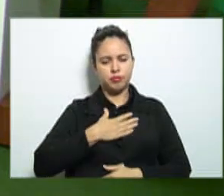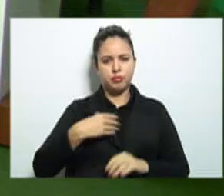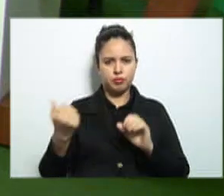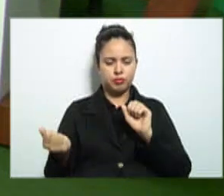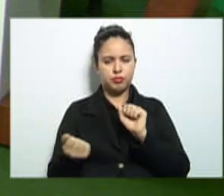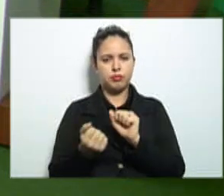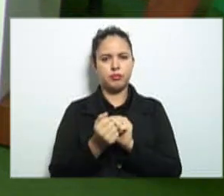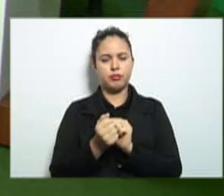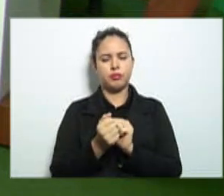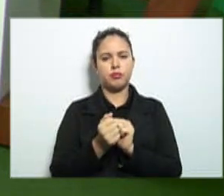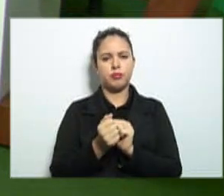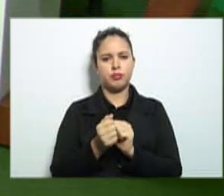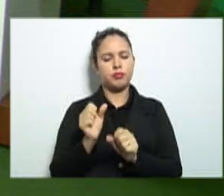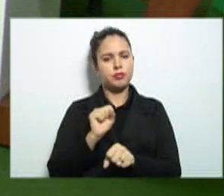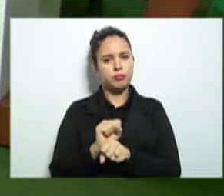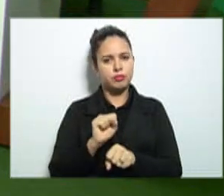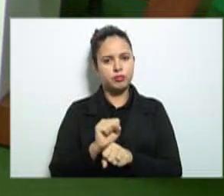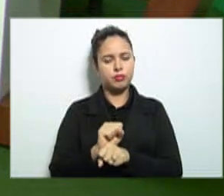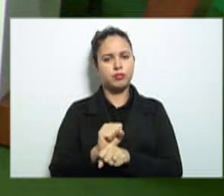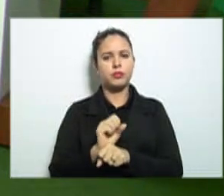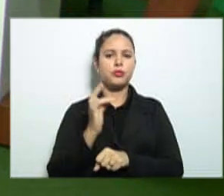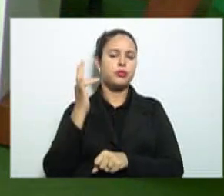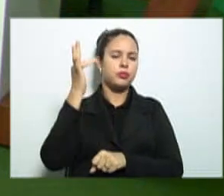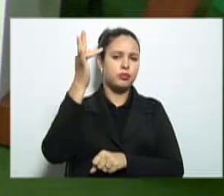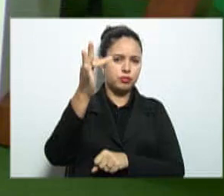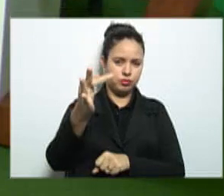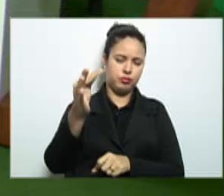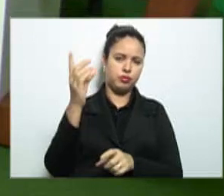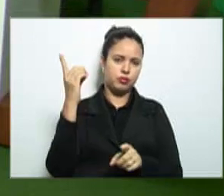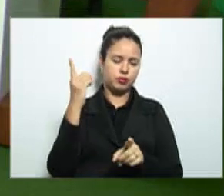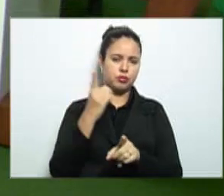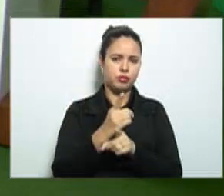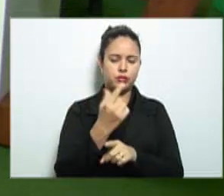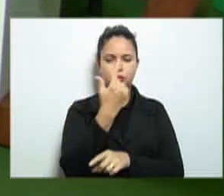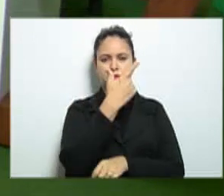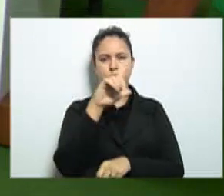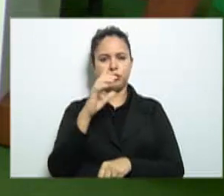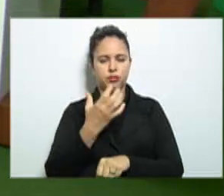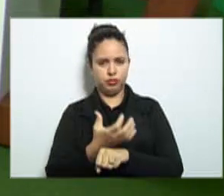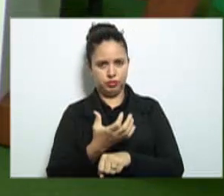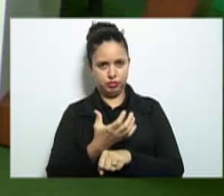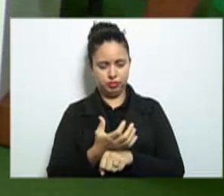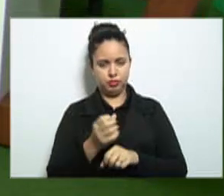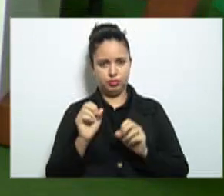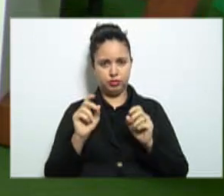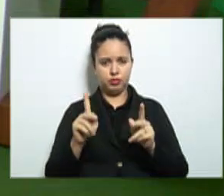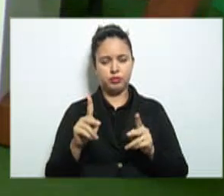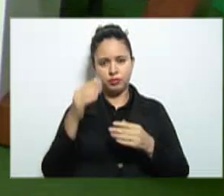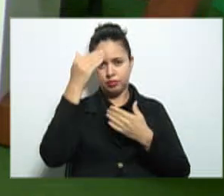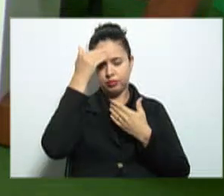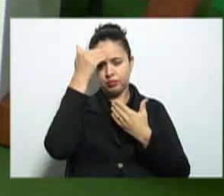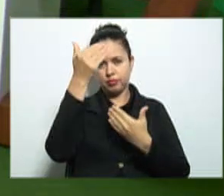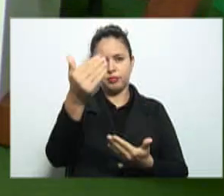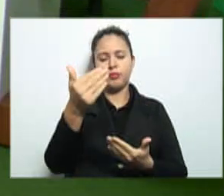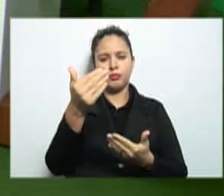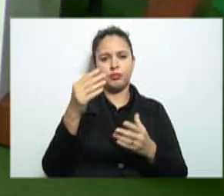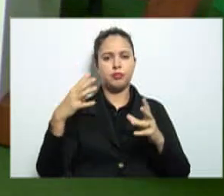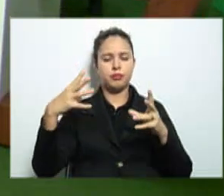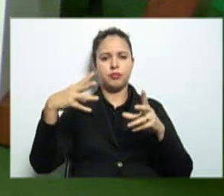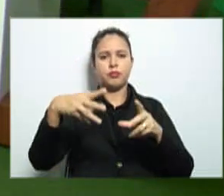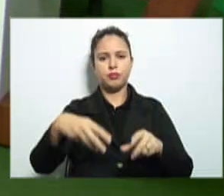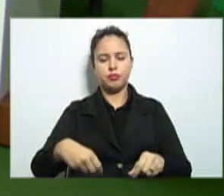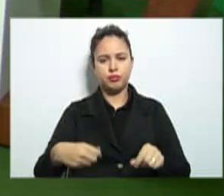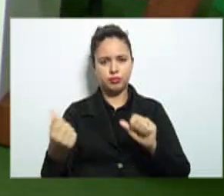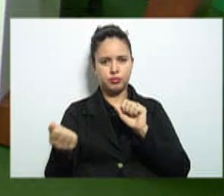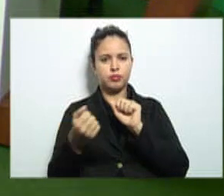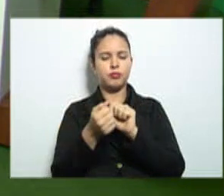vocês e nós esperamos aí revê-los, quem sabe, em outra disciplina, em outras situações. Muito obrigada, gente. Muito obrigada pela